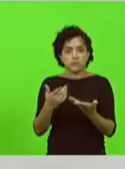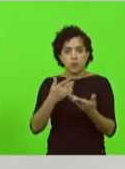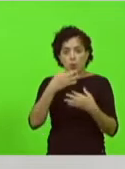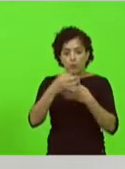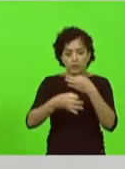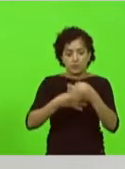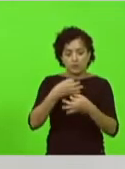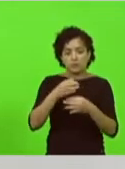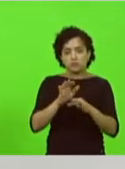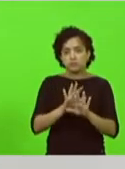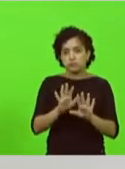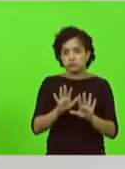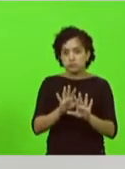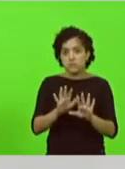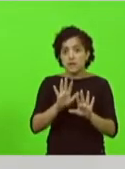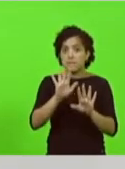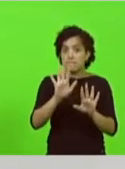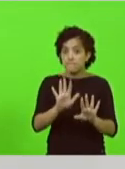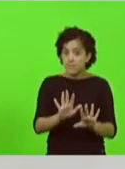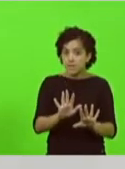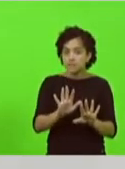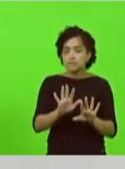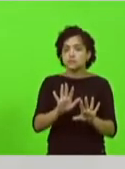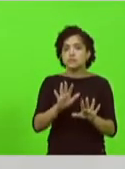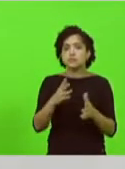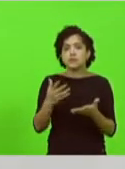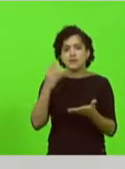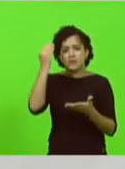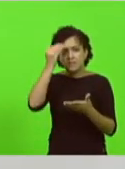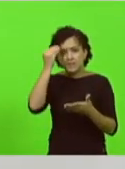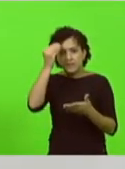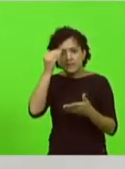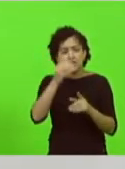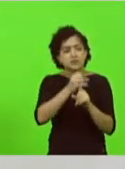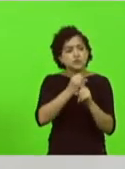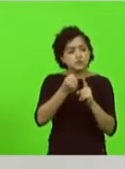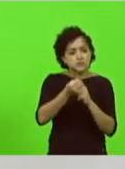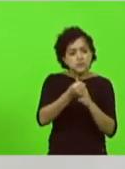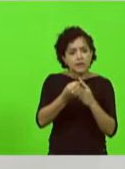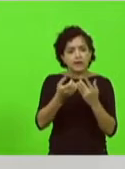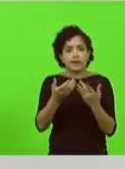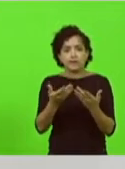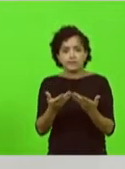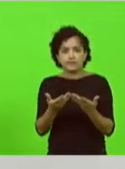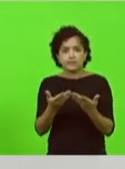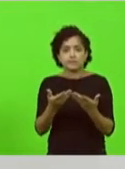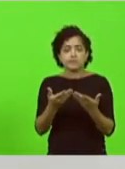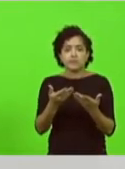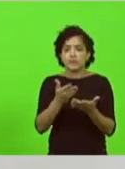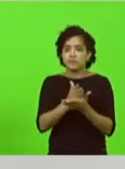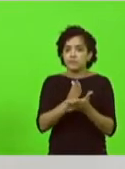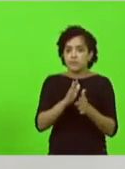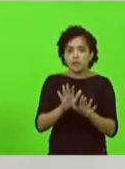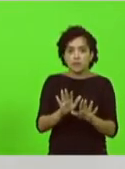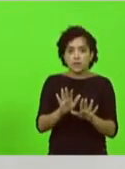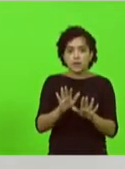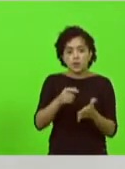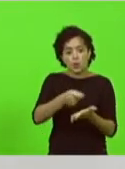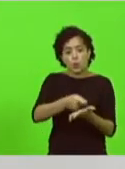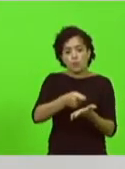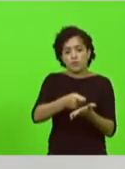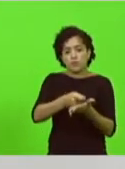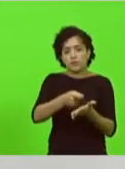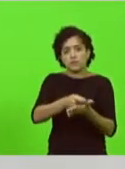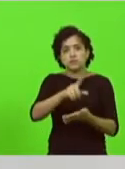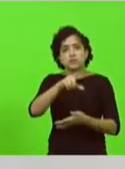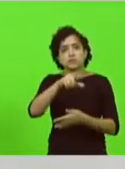isso. Mas a gente tem que parar de fazer experiências sociais com a população. É isso. A cobrança de um passaporte